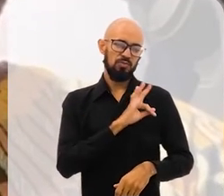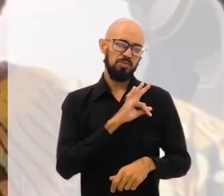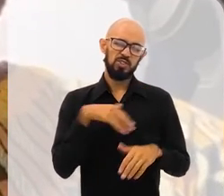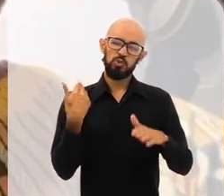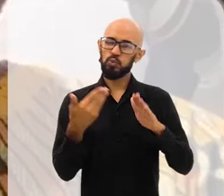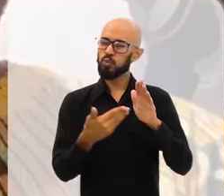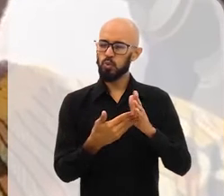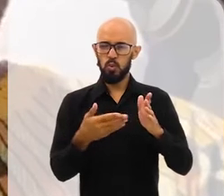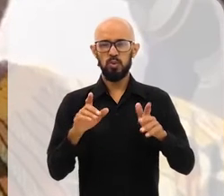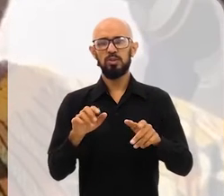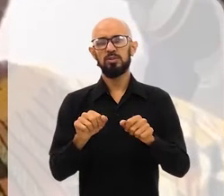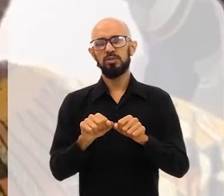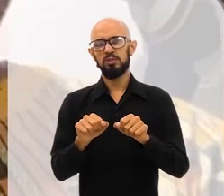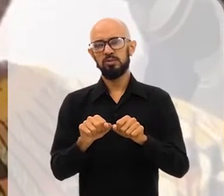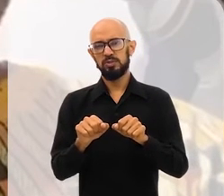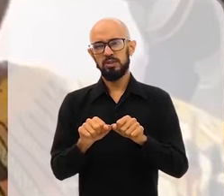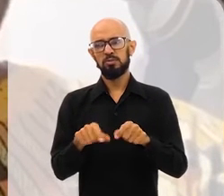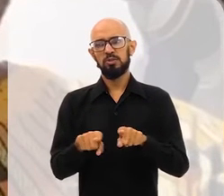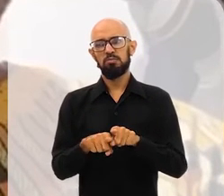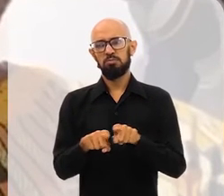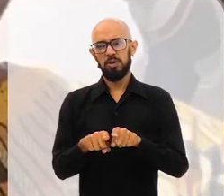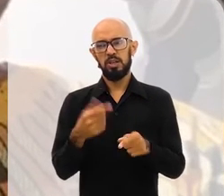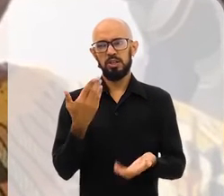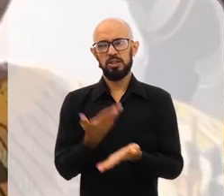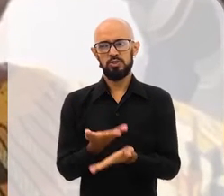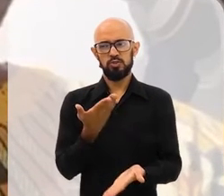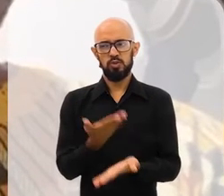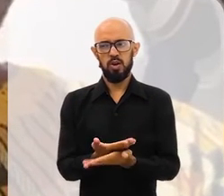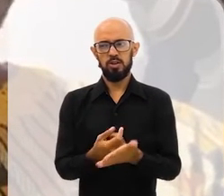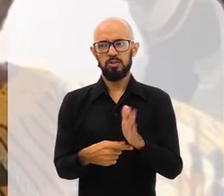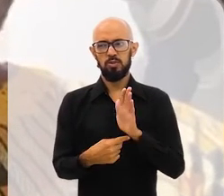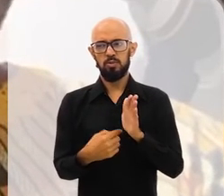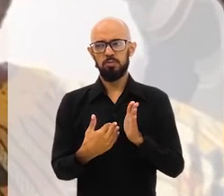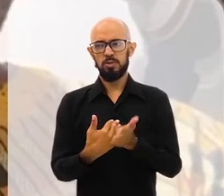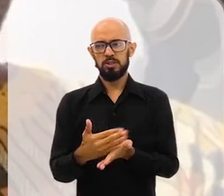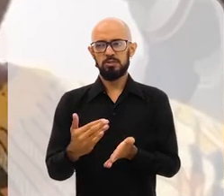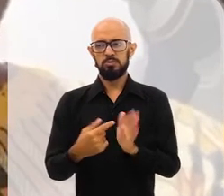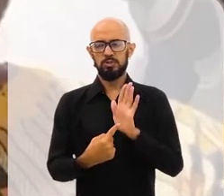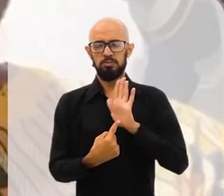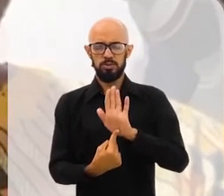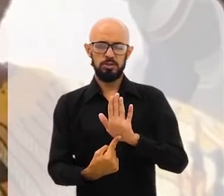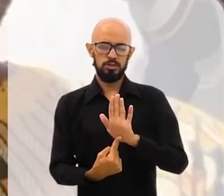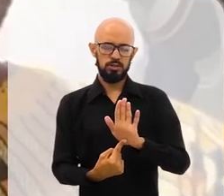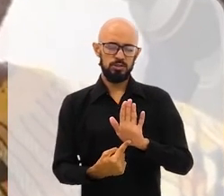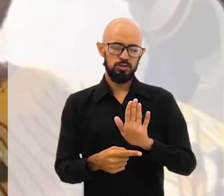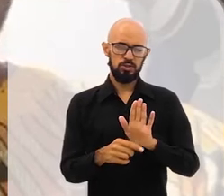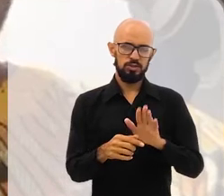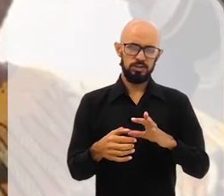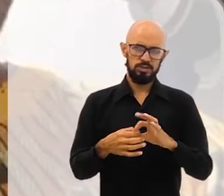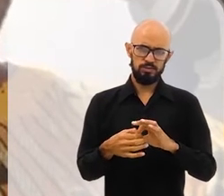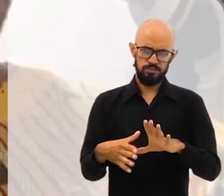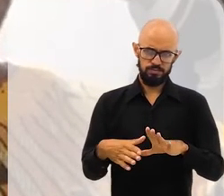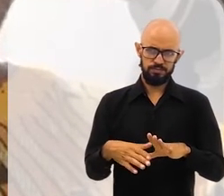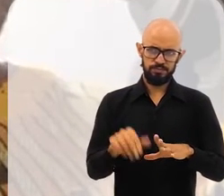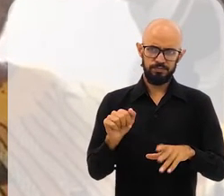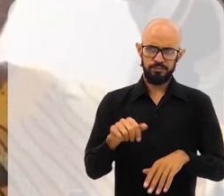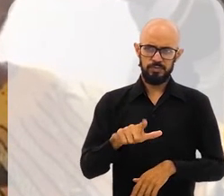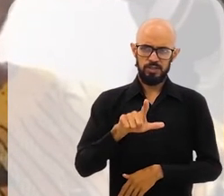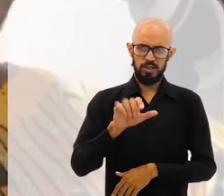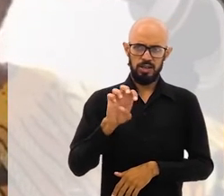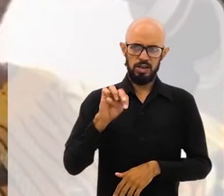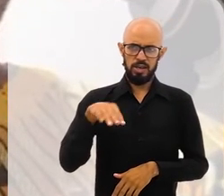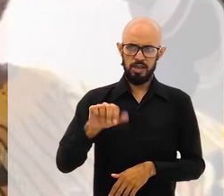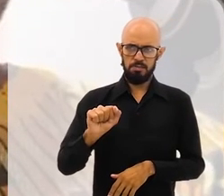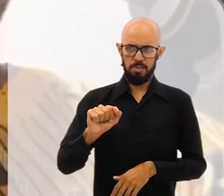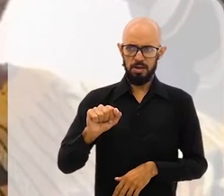fizemos na escola iniciamos as apresentações é um público na escola estadual